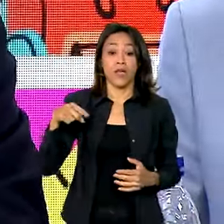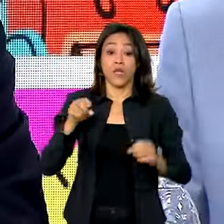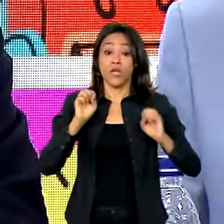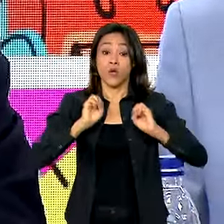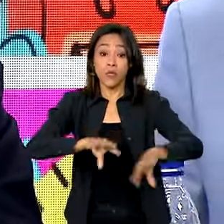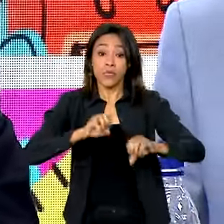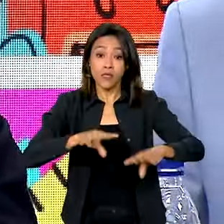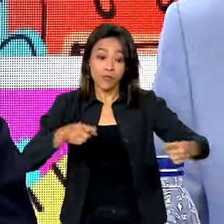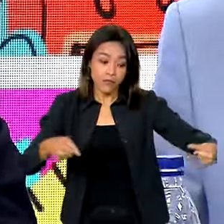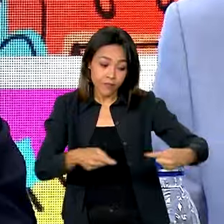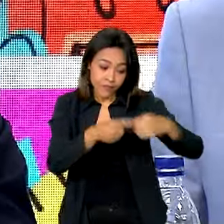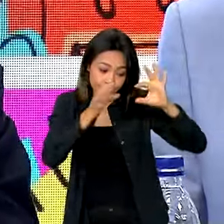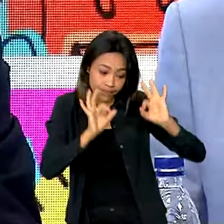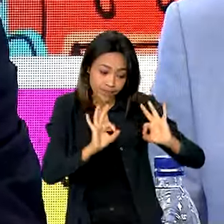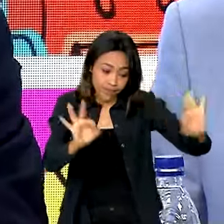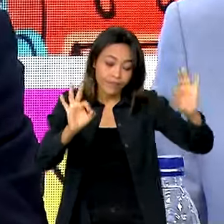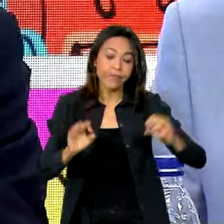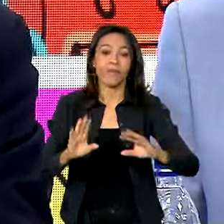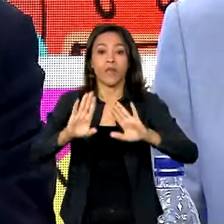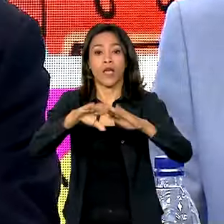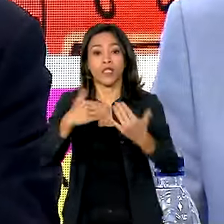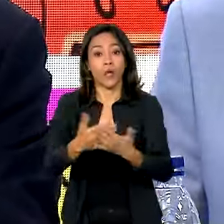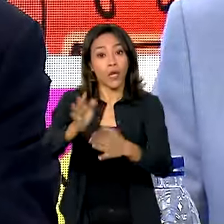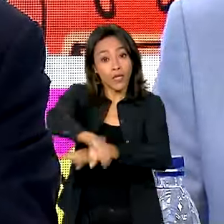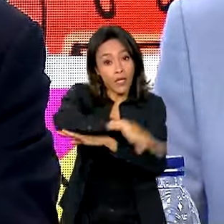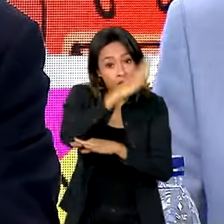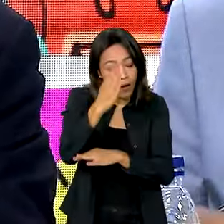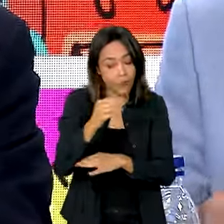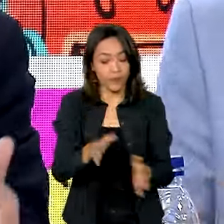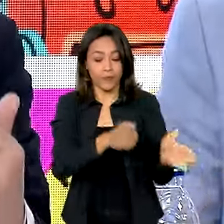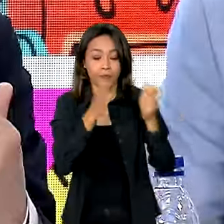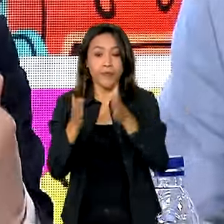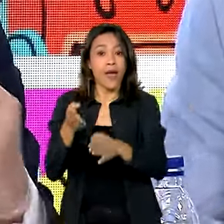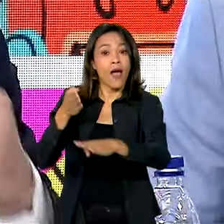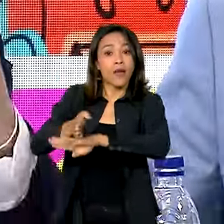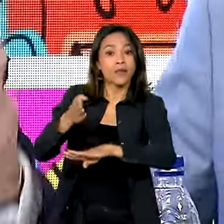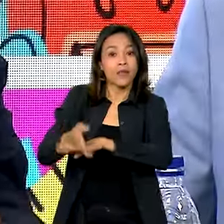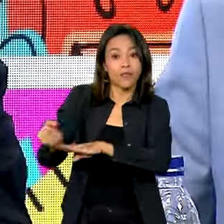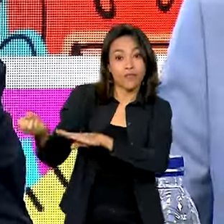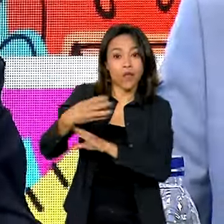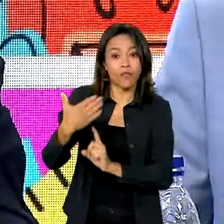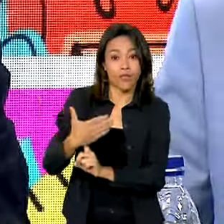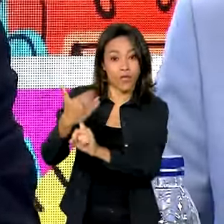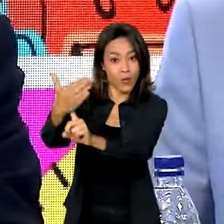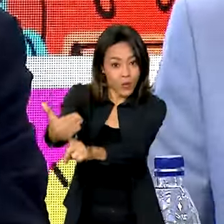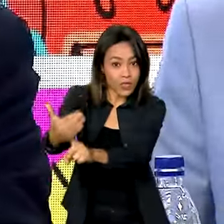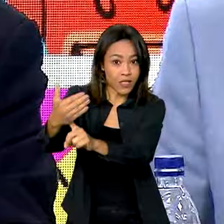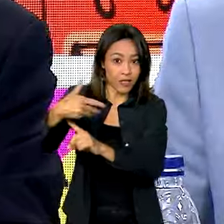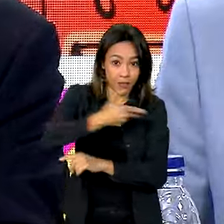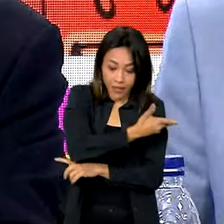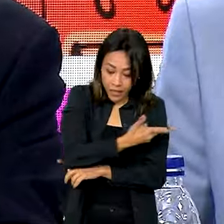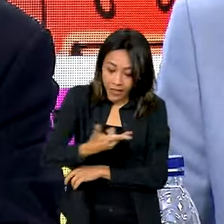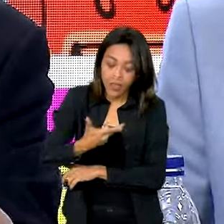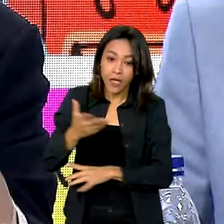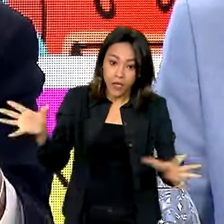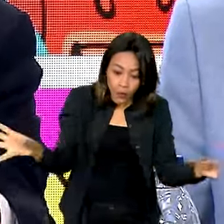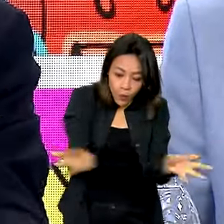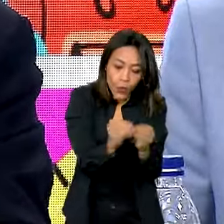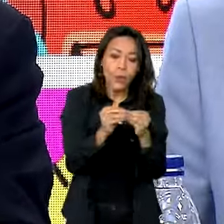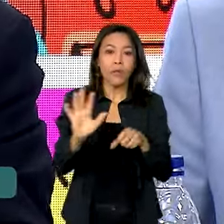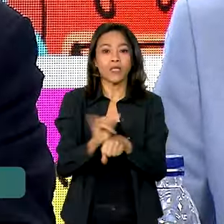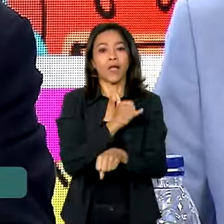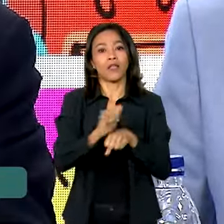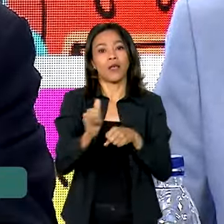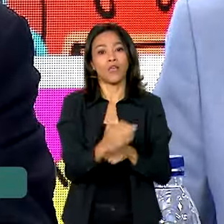na escola de tempo integral e assegurar o acesso às novas tecnologias de modo que o ensino possa se renovar de forma a se